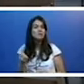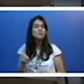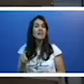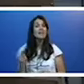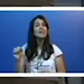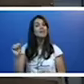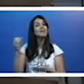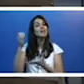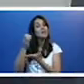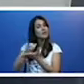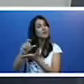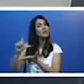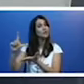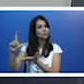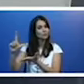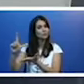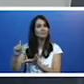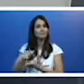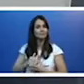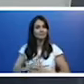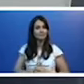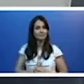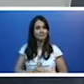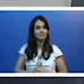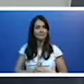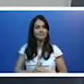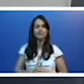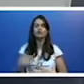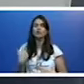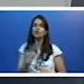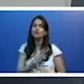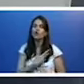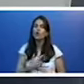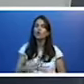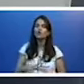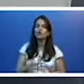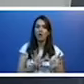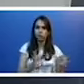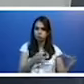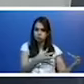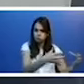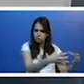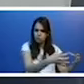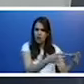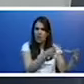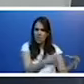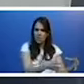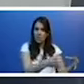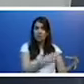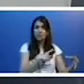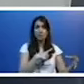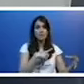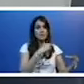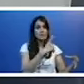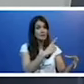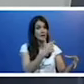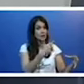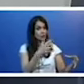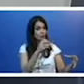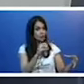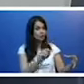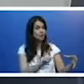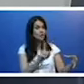litros. Ou seja, o nosso reservatório tinha 120 litros.